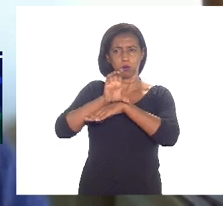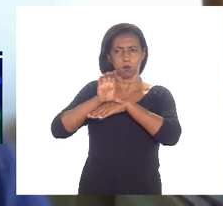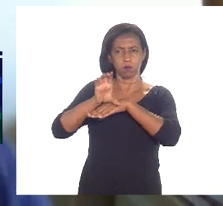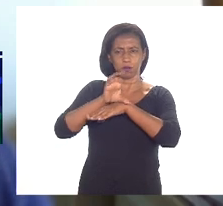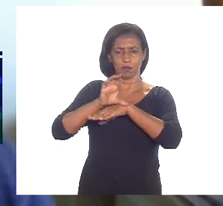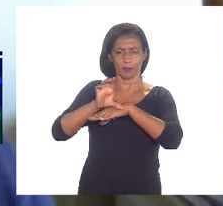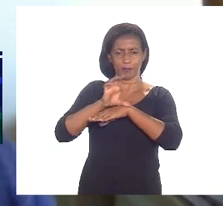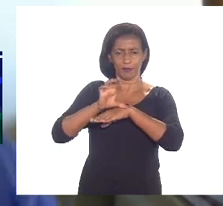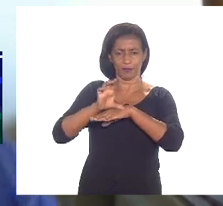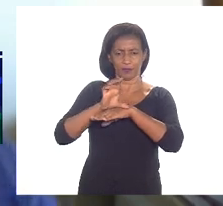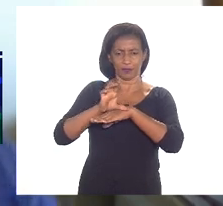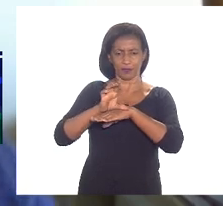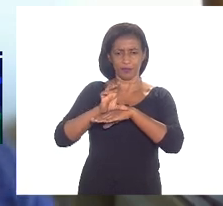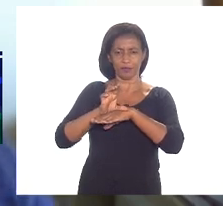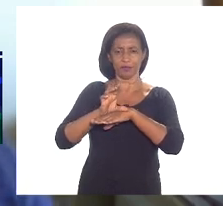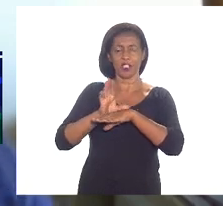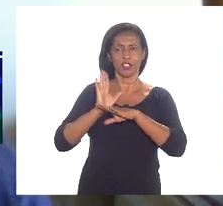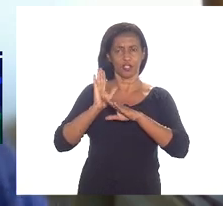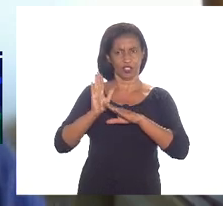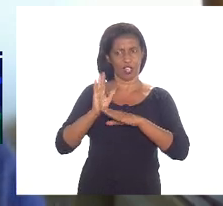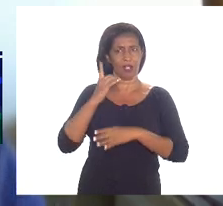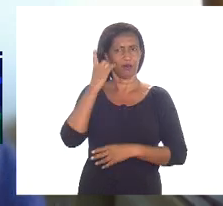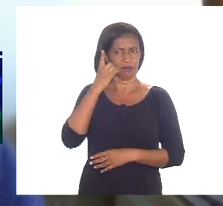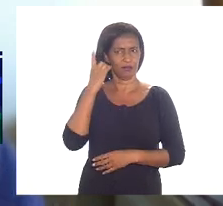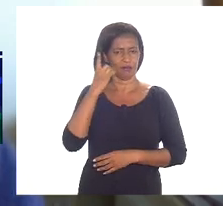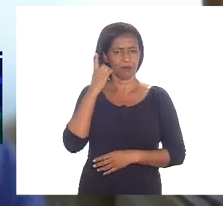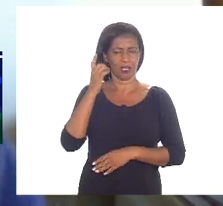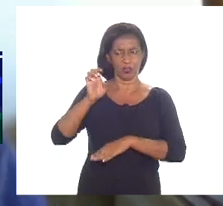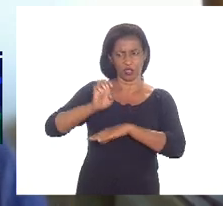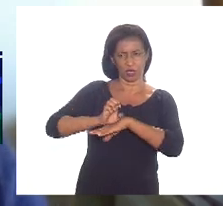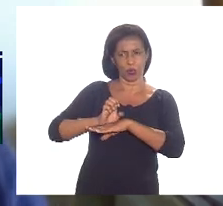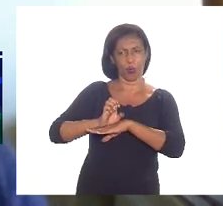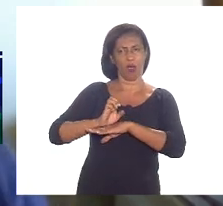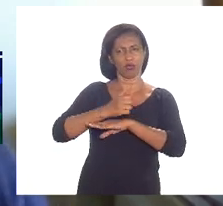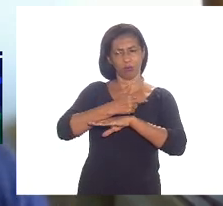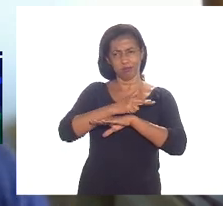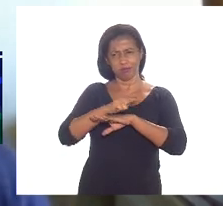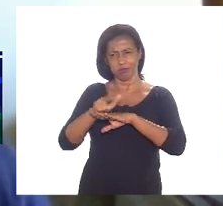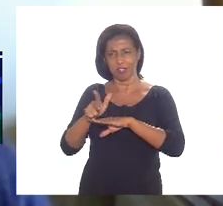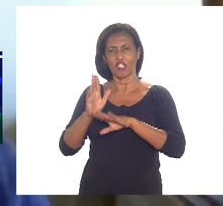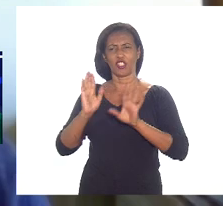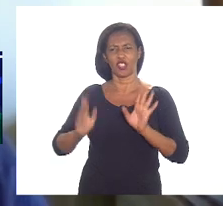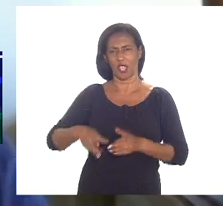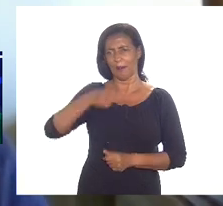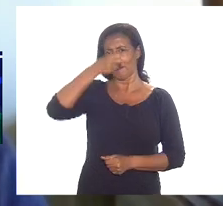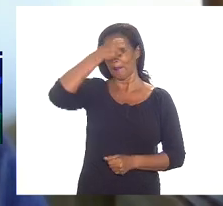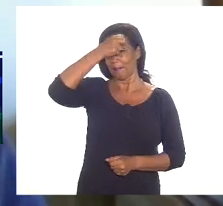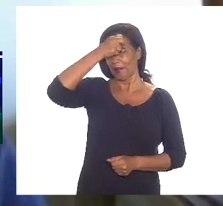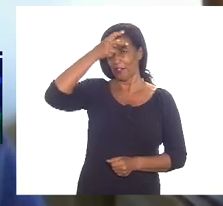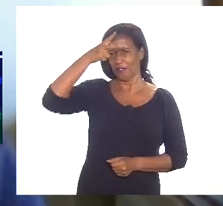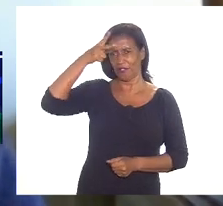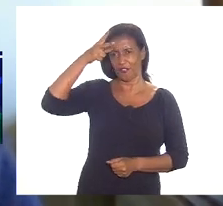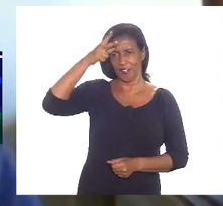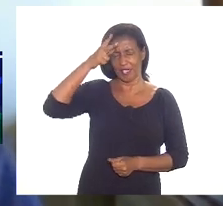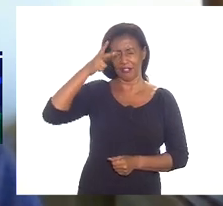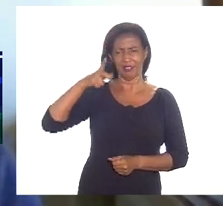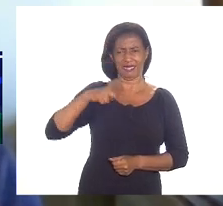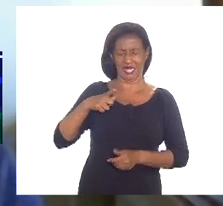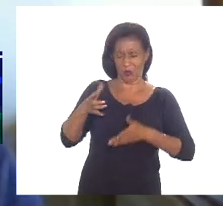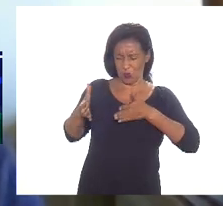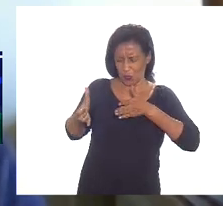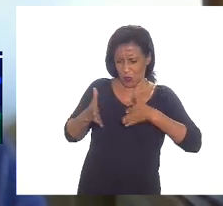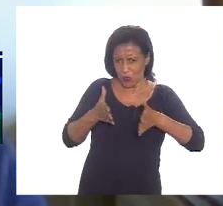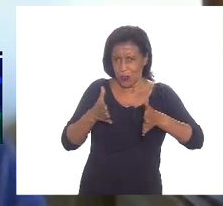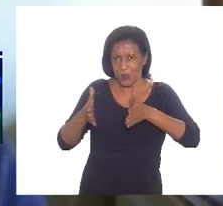deputado estadual algumas vezes foi prefeito É uma longa estrada